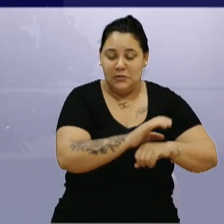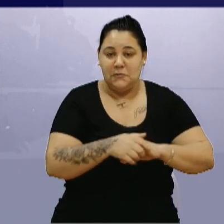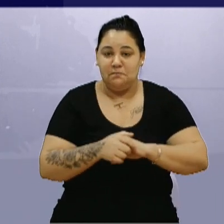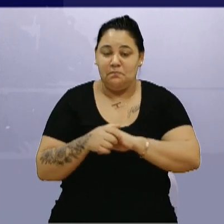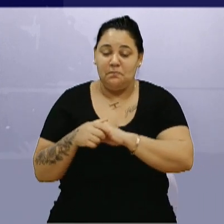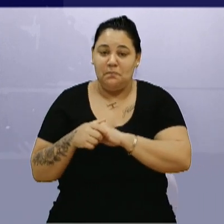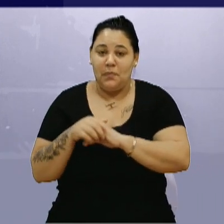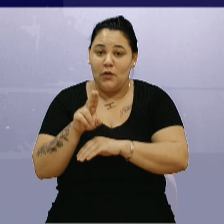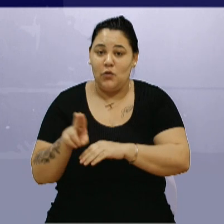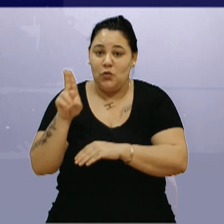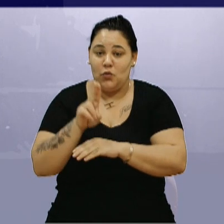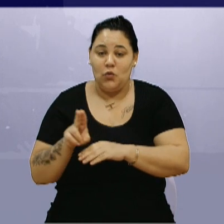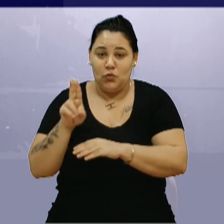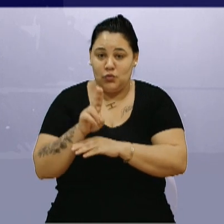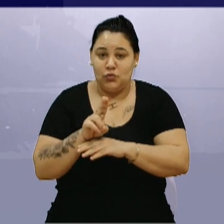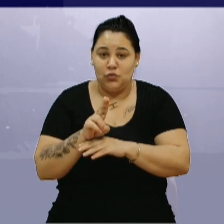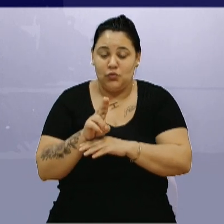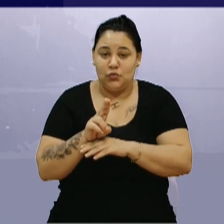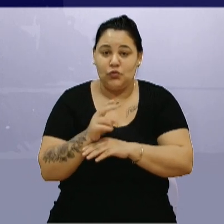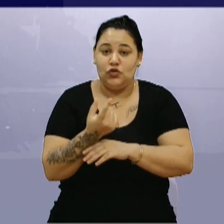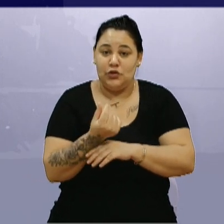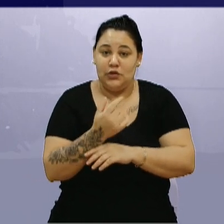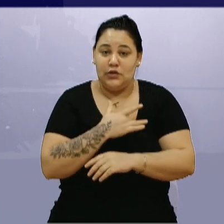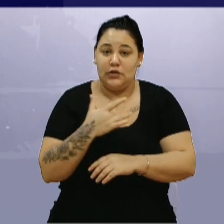da aplicação em saúde foi em 2021,